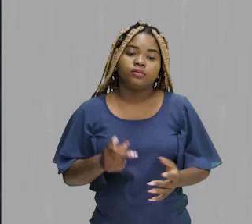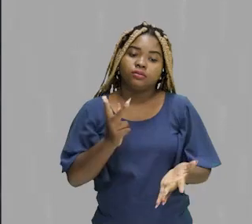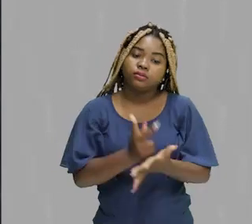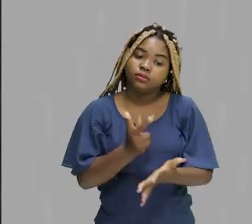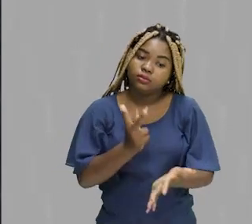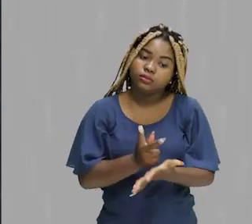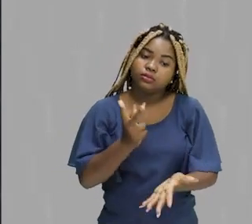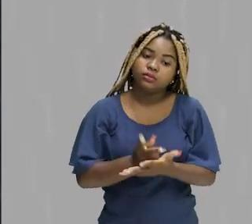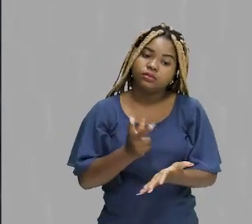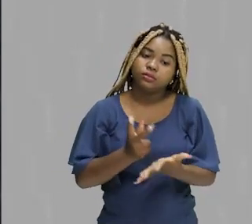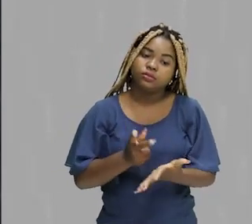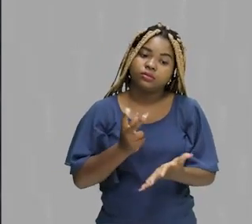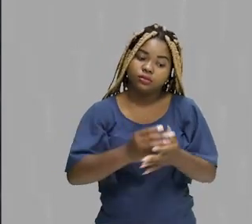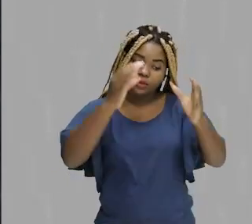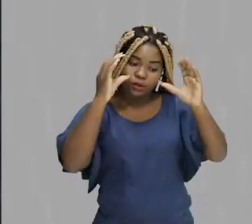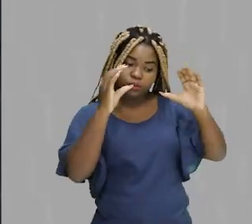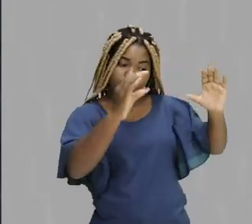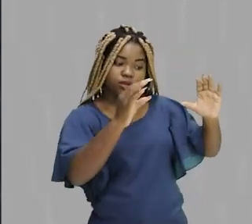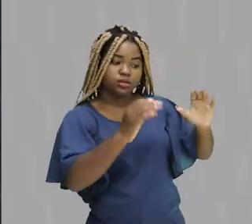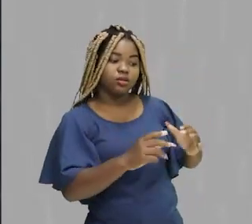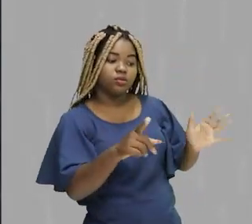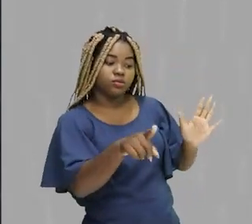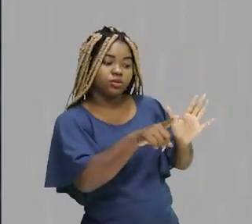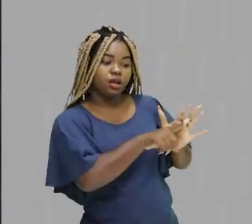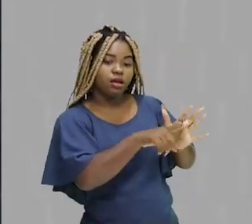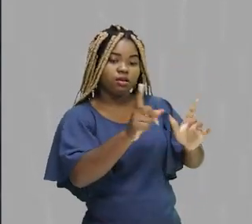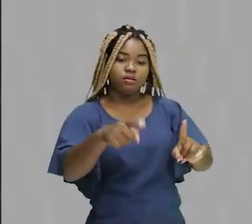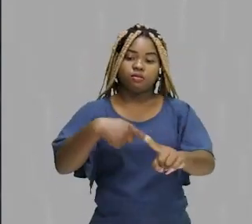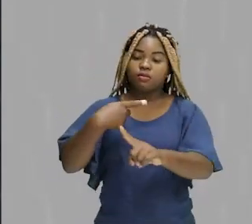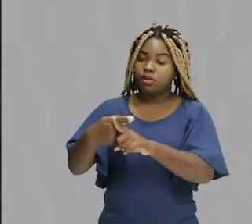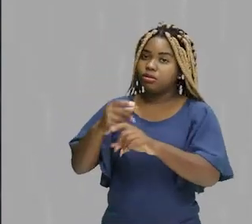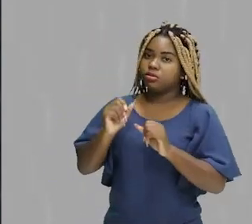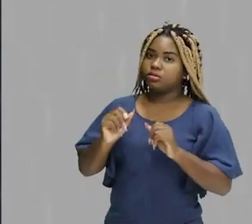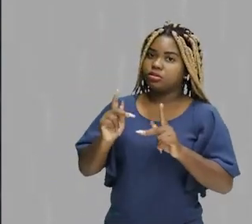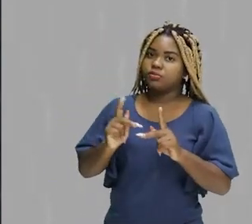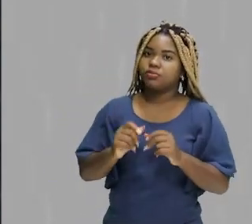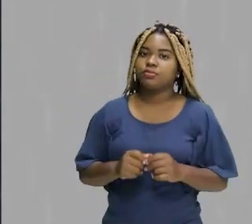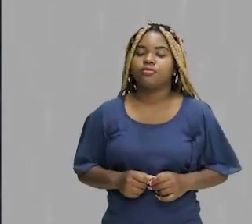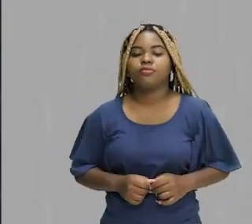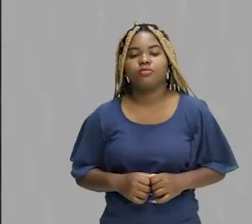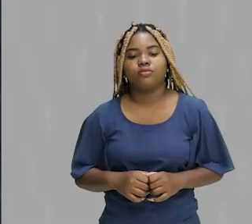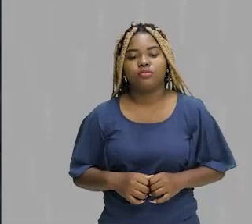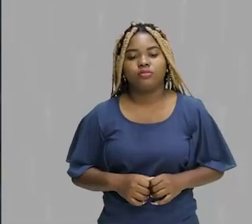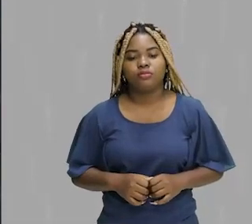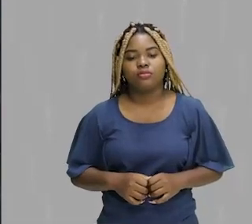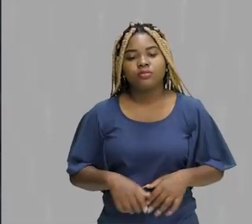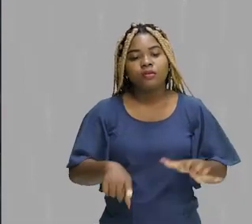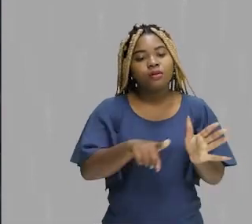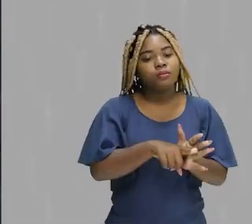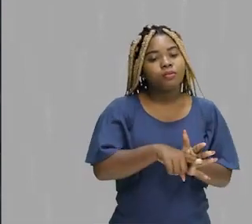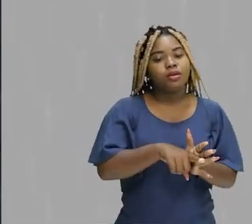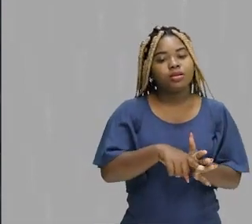sempre respeitando e observando os sinais, turma. Então, por exemplo, aqui, ó, menos